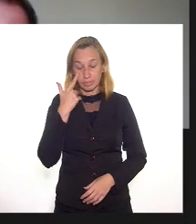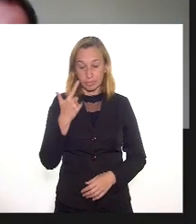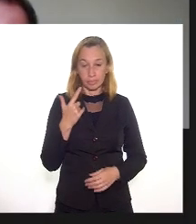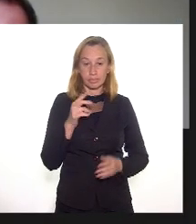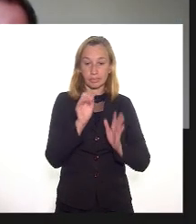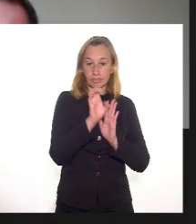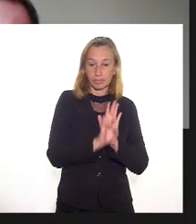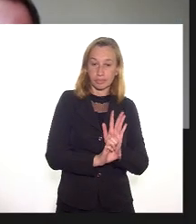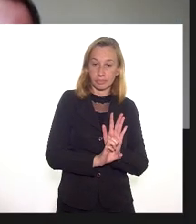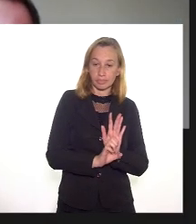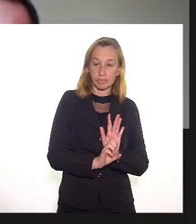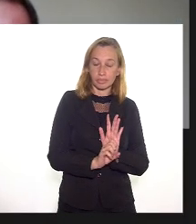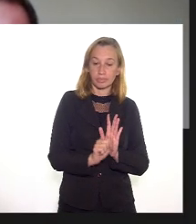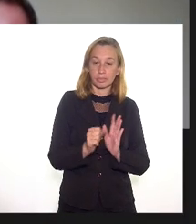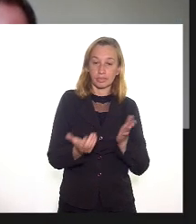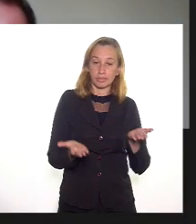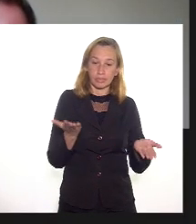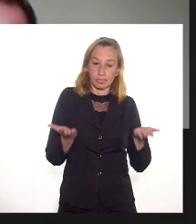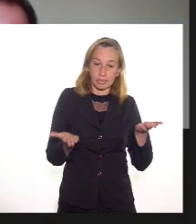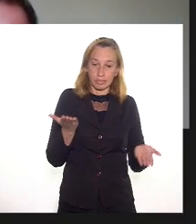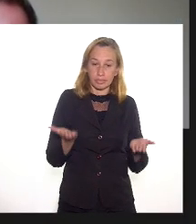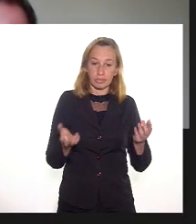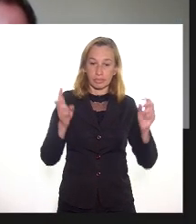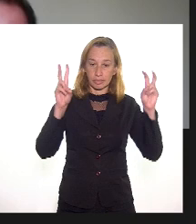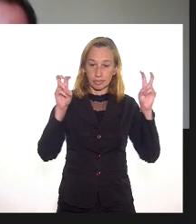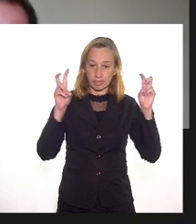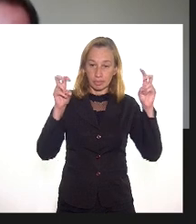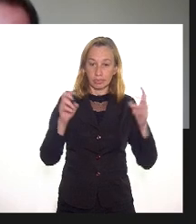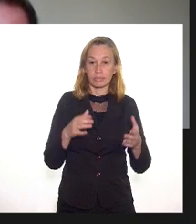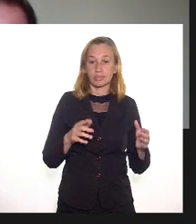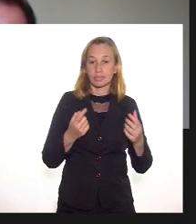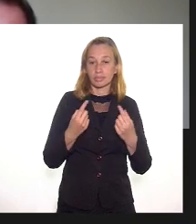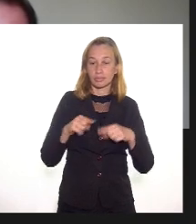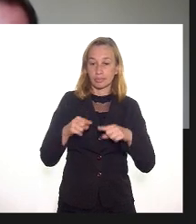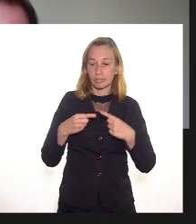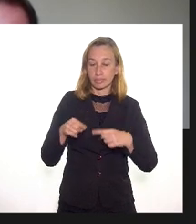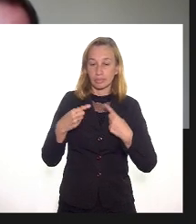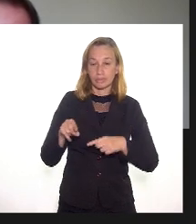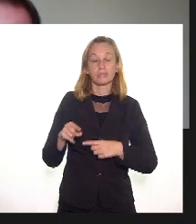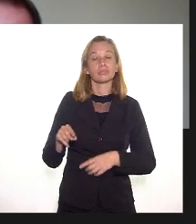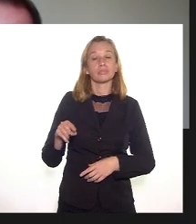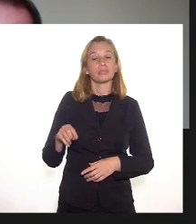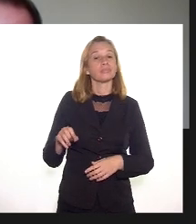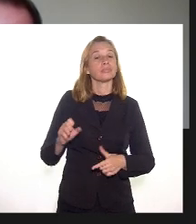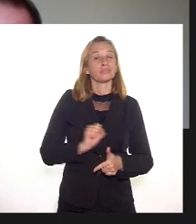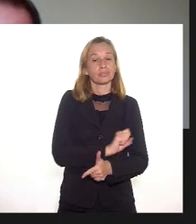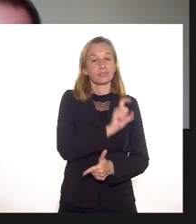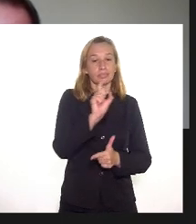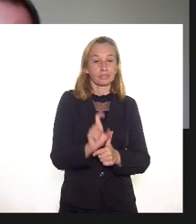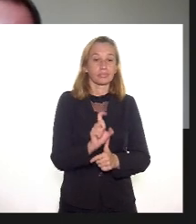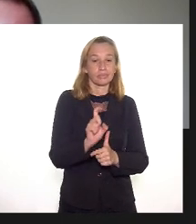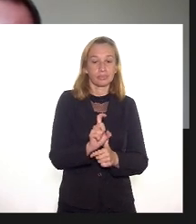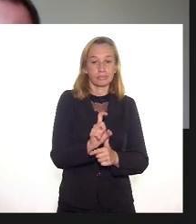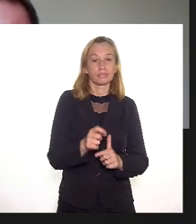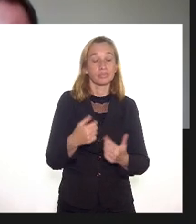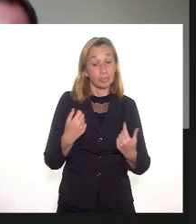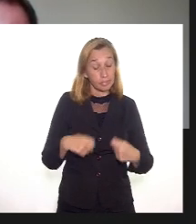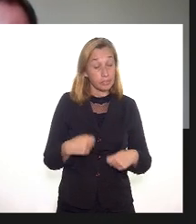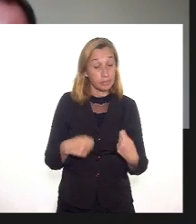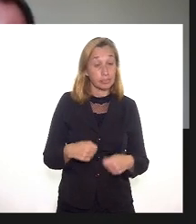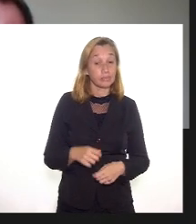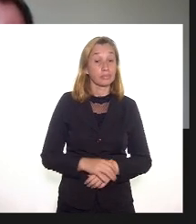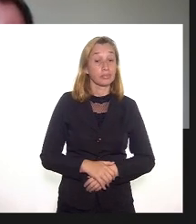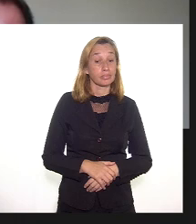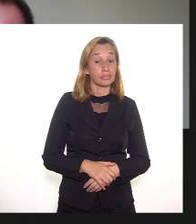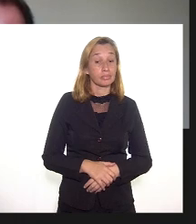emenda, um ponto de equilíbrio em relação a essa questão para provocar o executivo. Nós temos que provocar o executivo porque nós temos